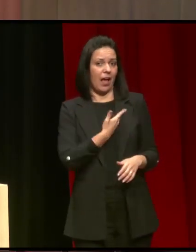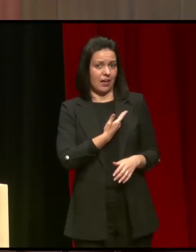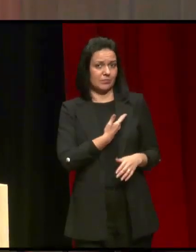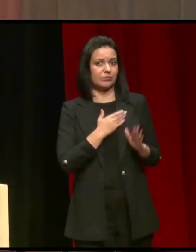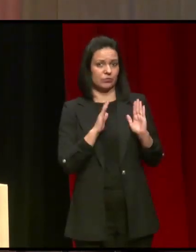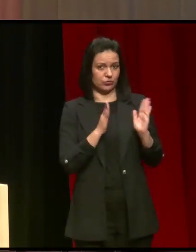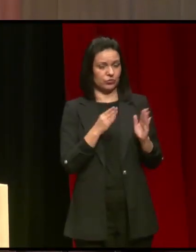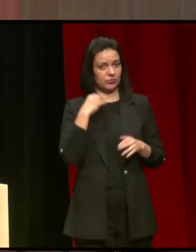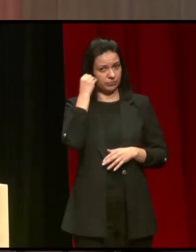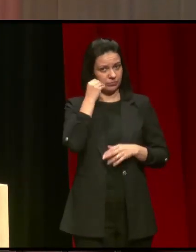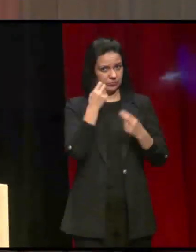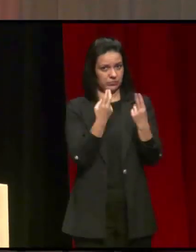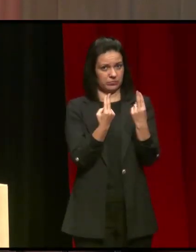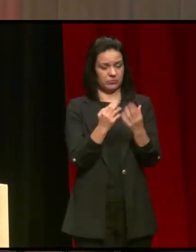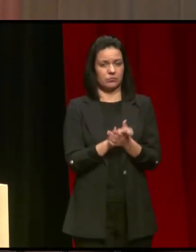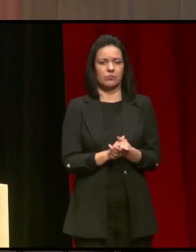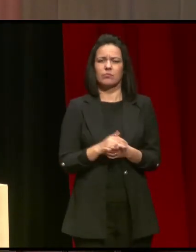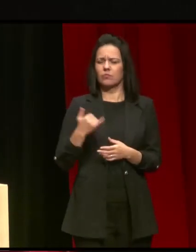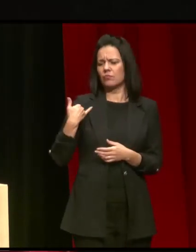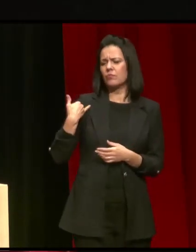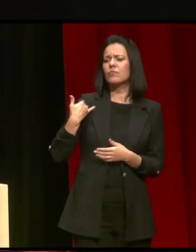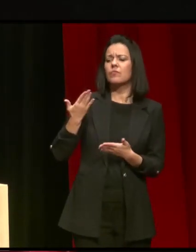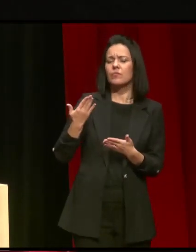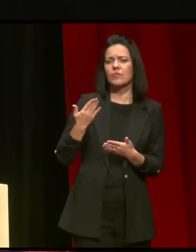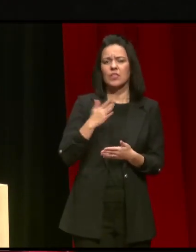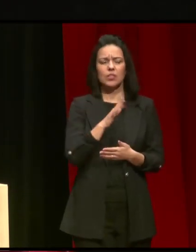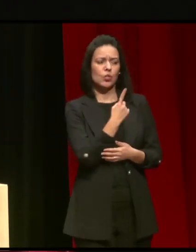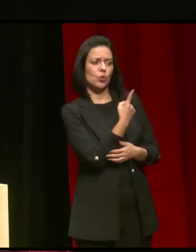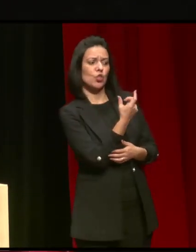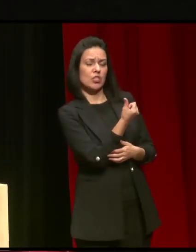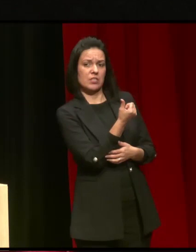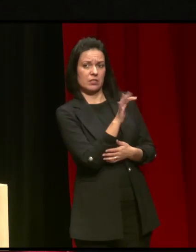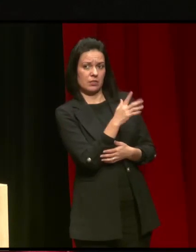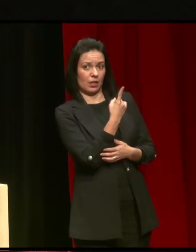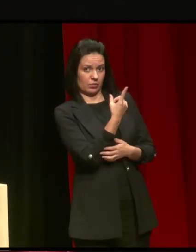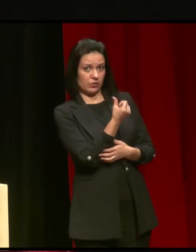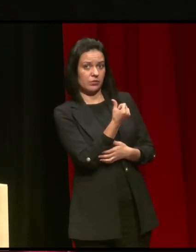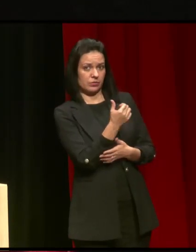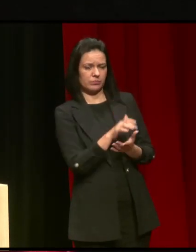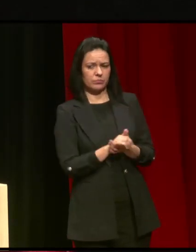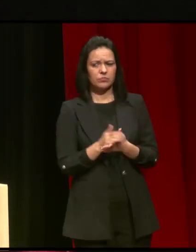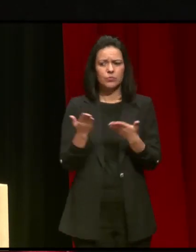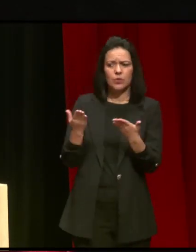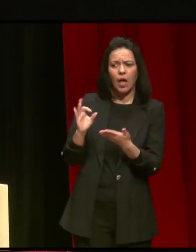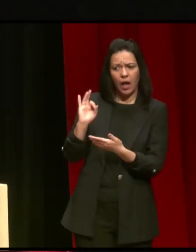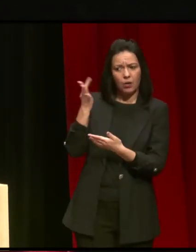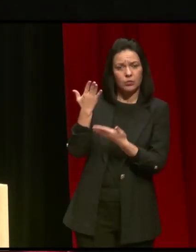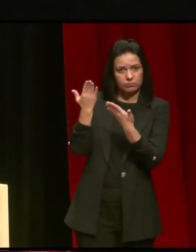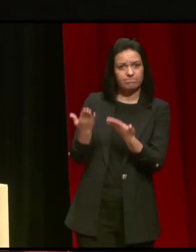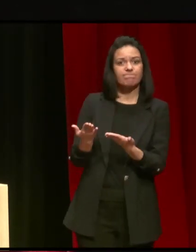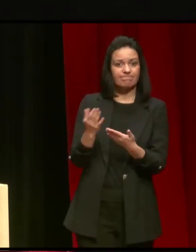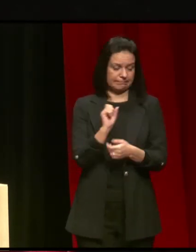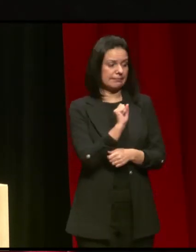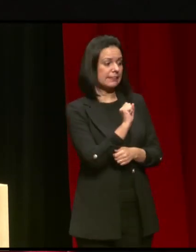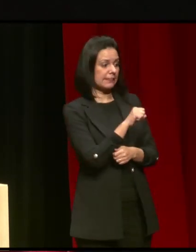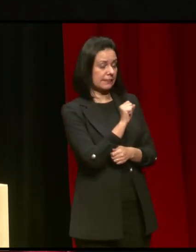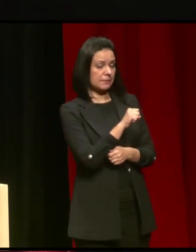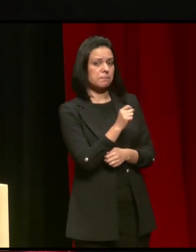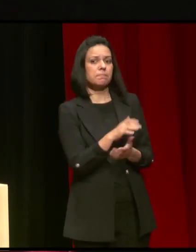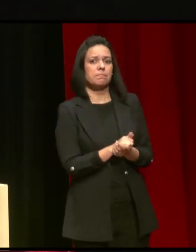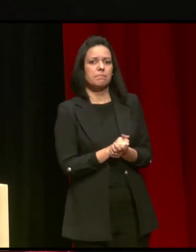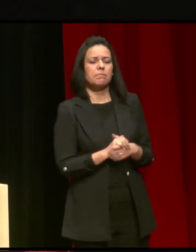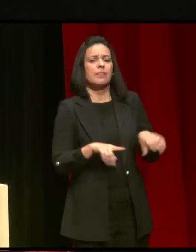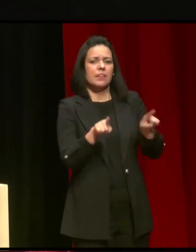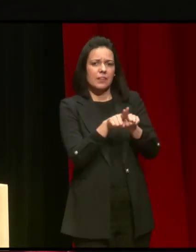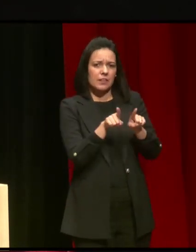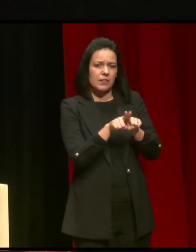de que idade, Nito? Quando eu me converti, eu tinha 16 anos. 16 anos e isso tudo acontecendo ali. Sim. E aí,